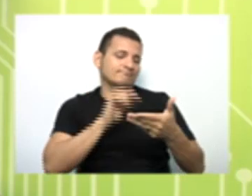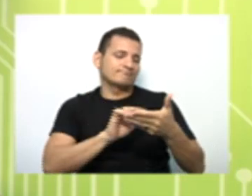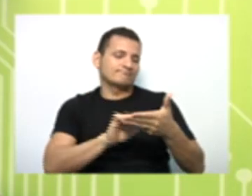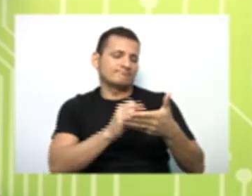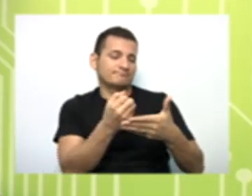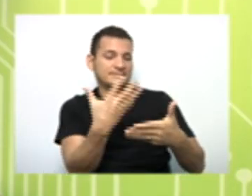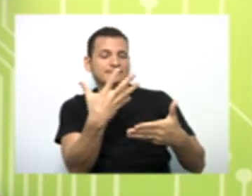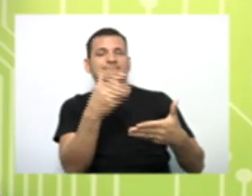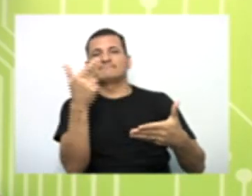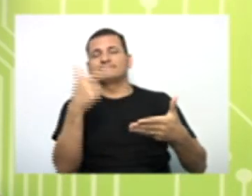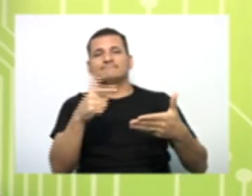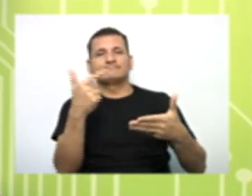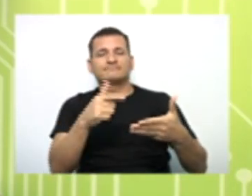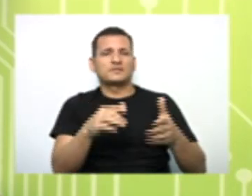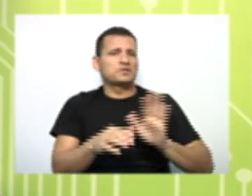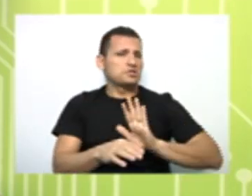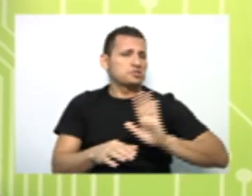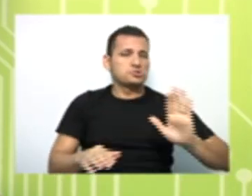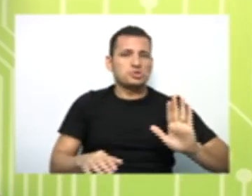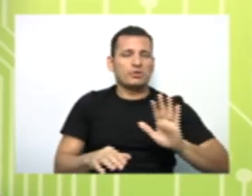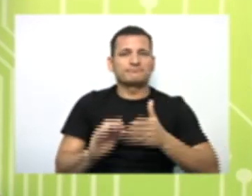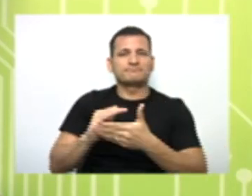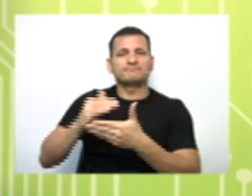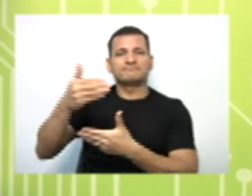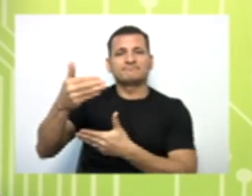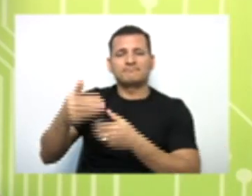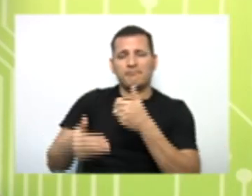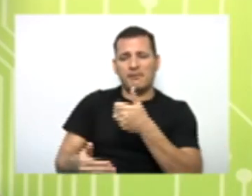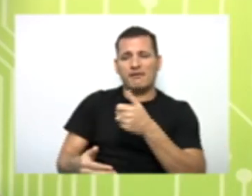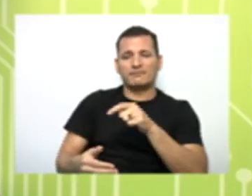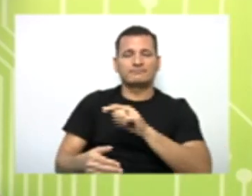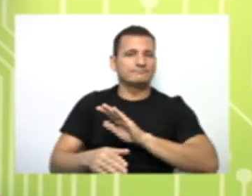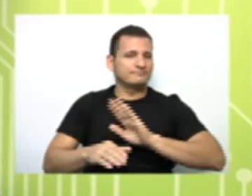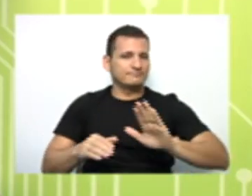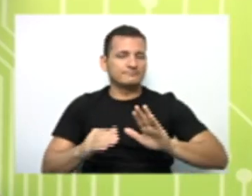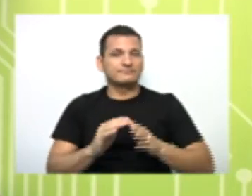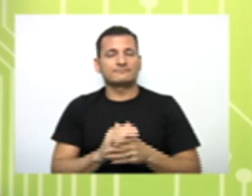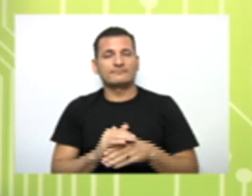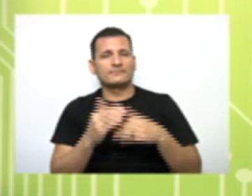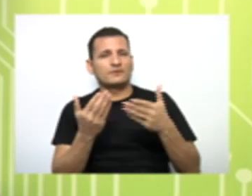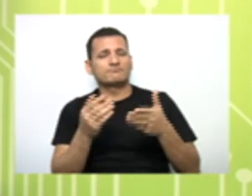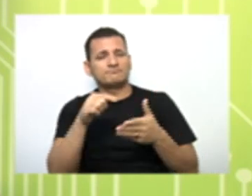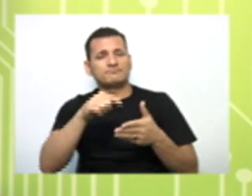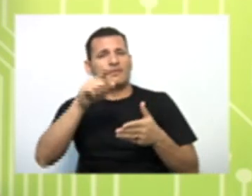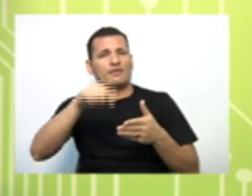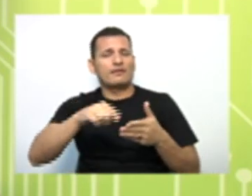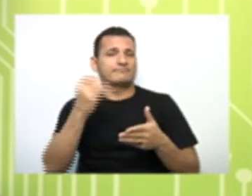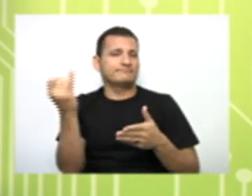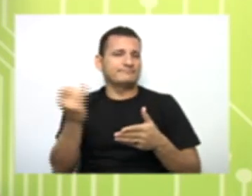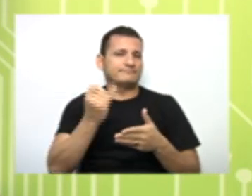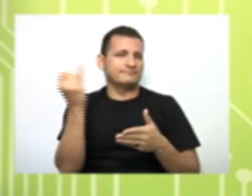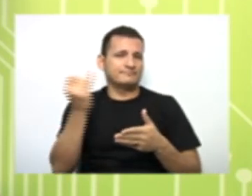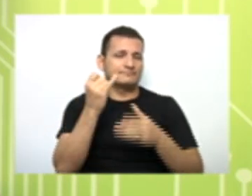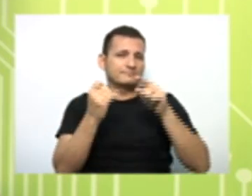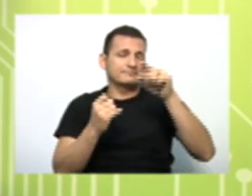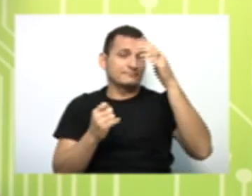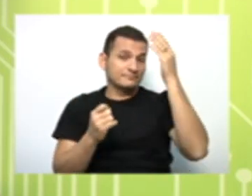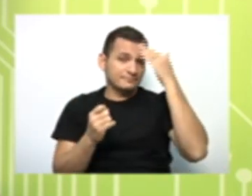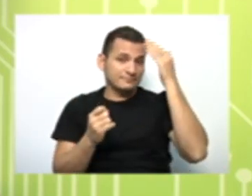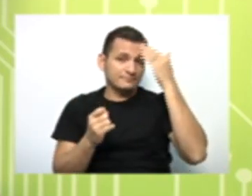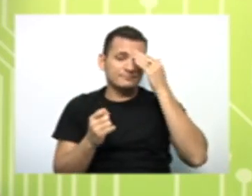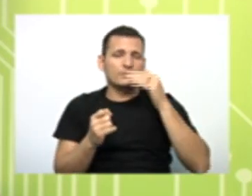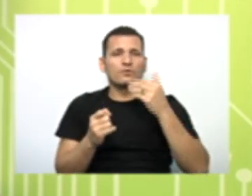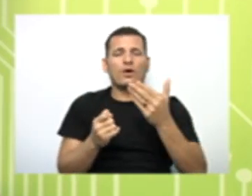bem num dispositivo notebook. Então, isso é uma grande importância, você saber qual